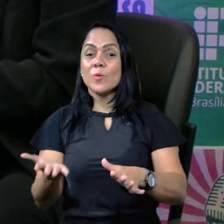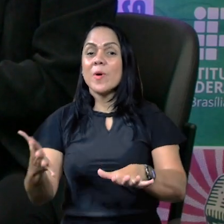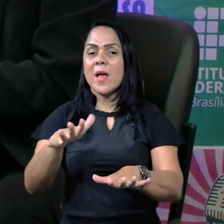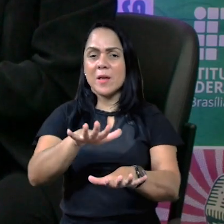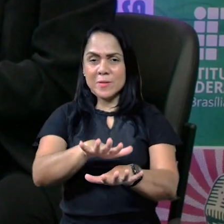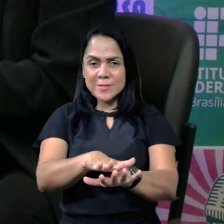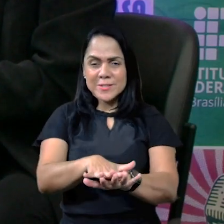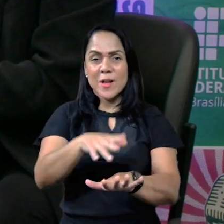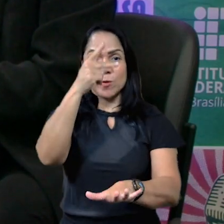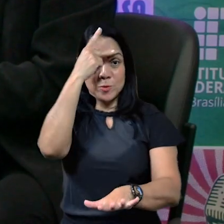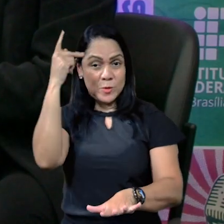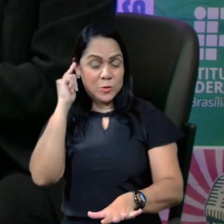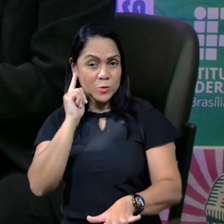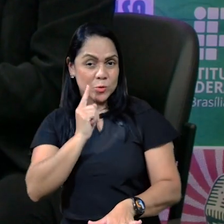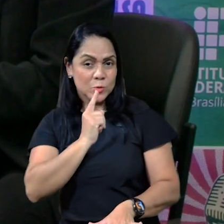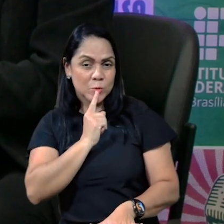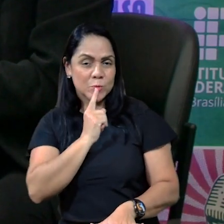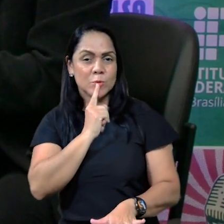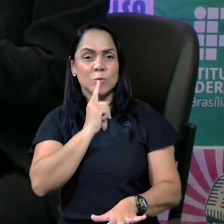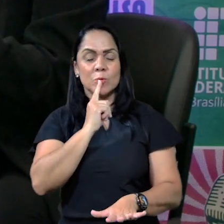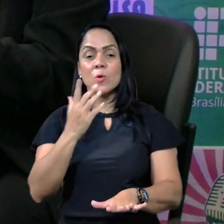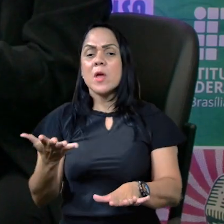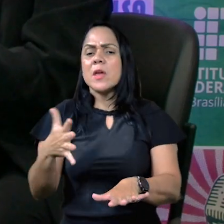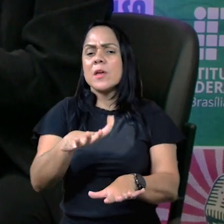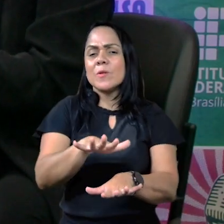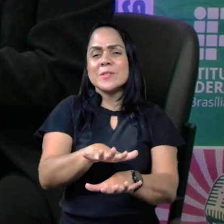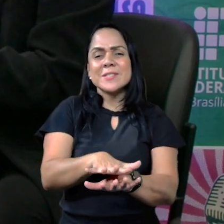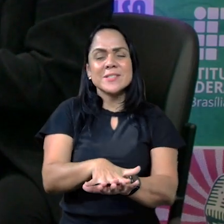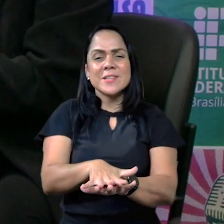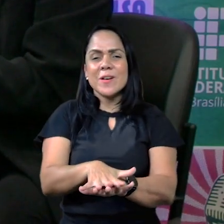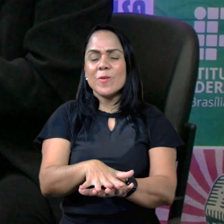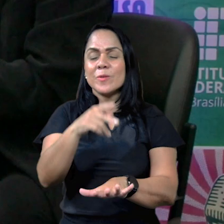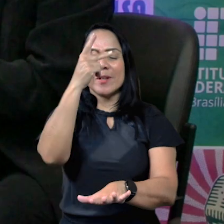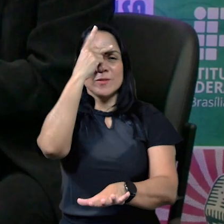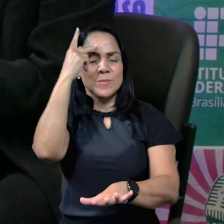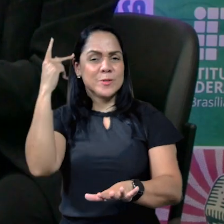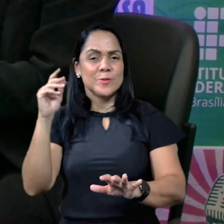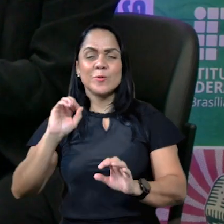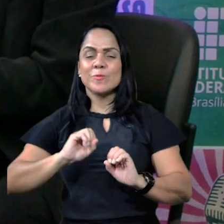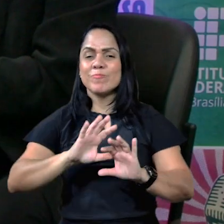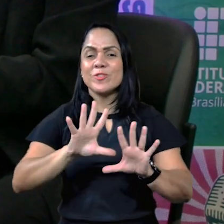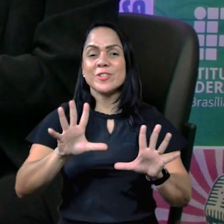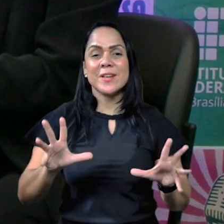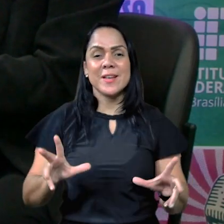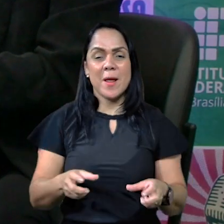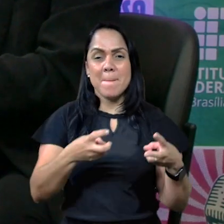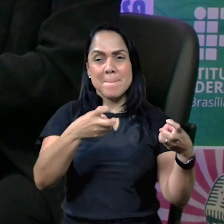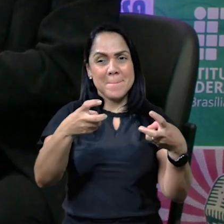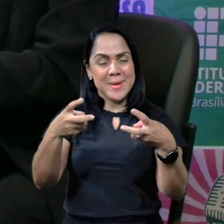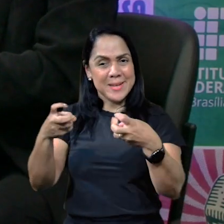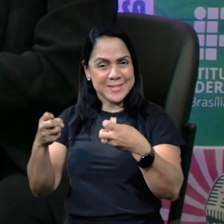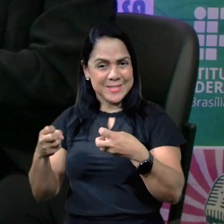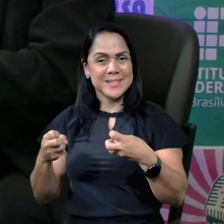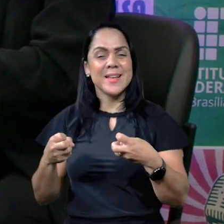pessoas surdas, mas com a inclusão das pessoas, né, de modo geral, tem esse olhar muito atento, muito